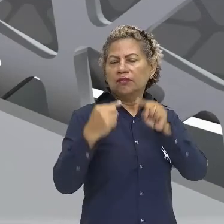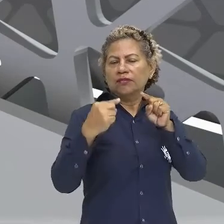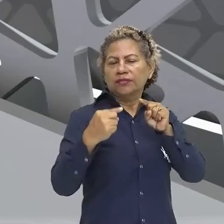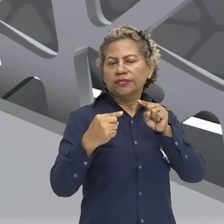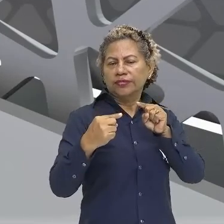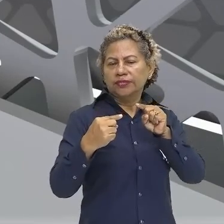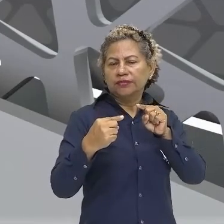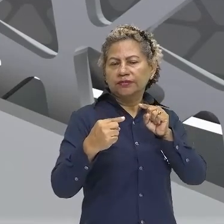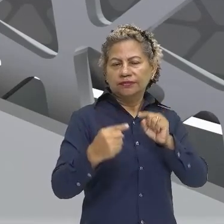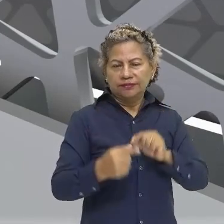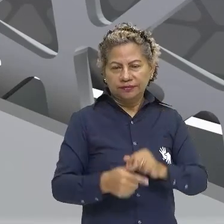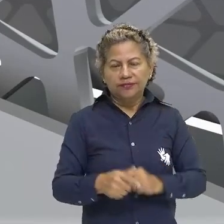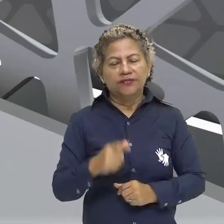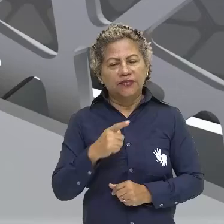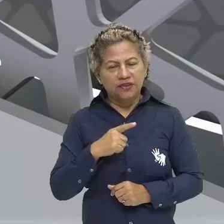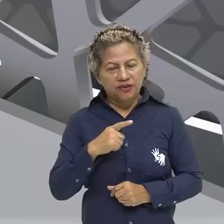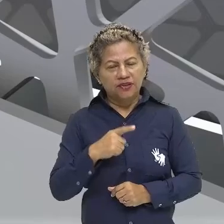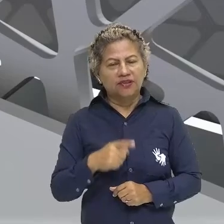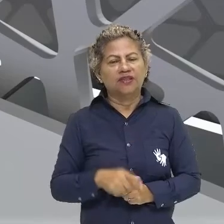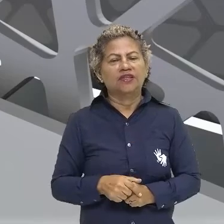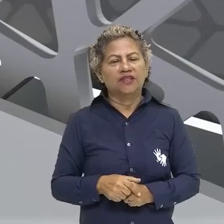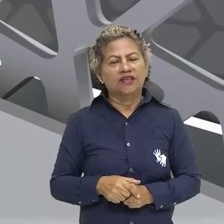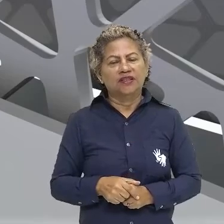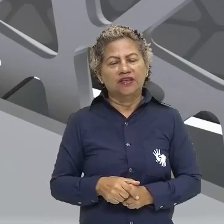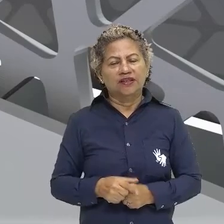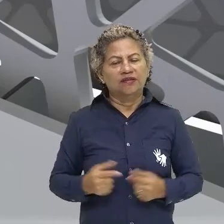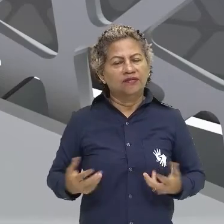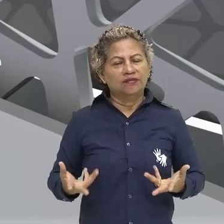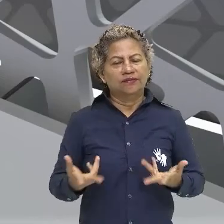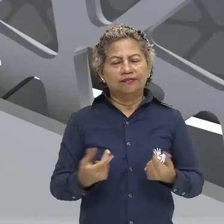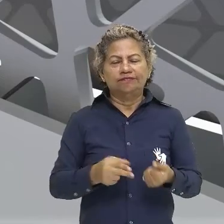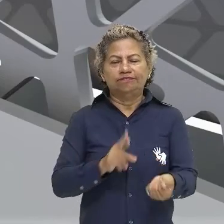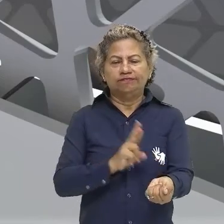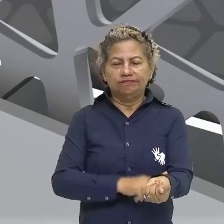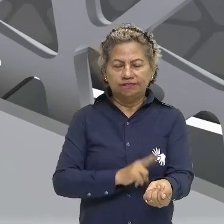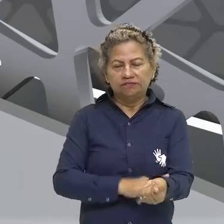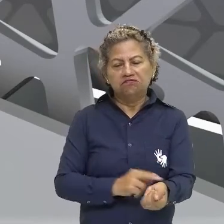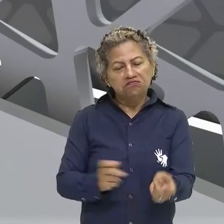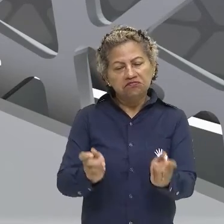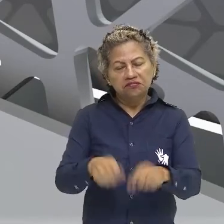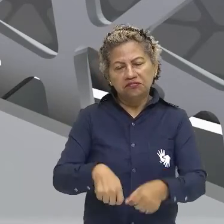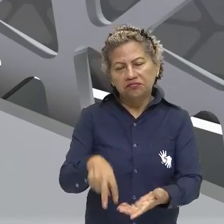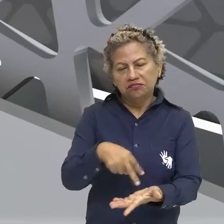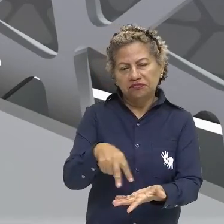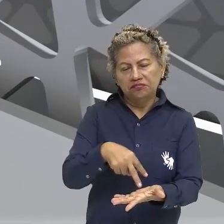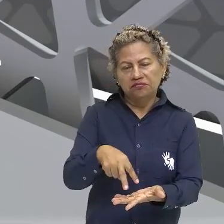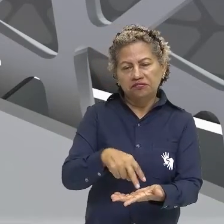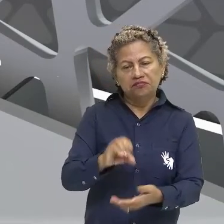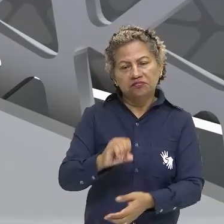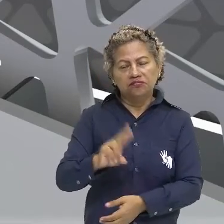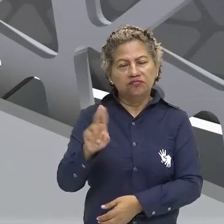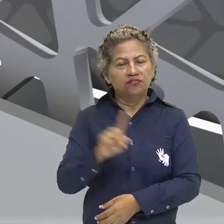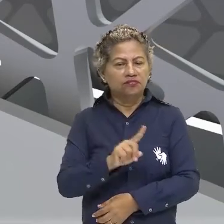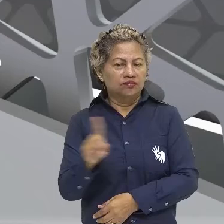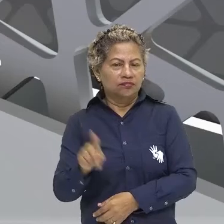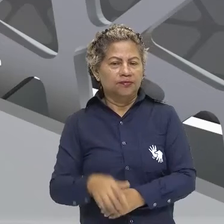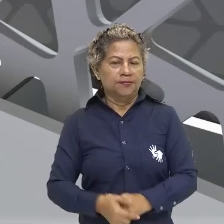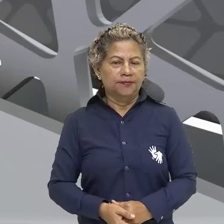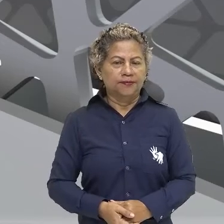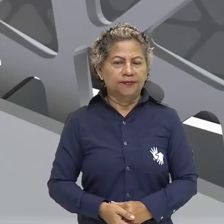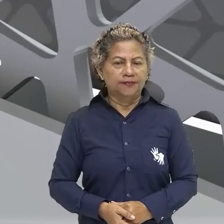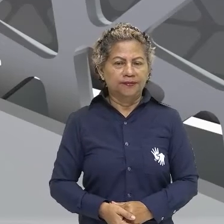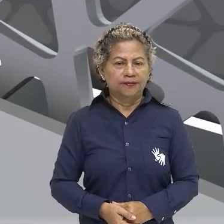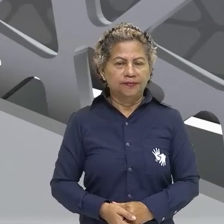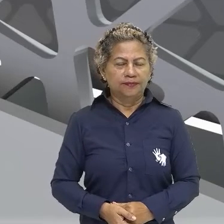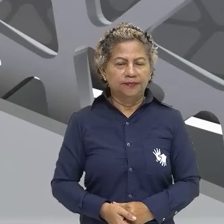elementos, a gente acaba gerando uma atividade rítmica, que pode ser uma dança ou não. Muito bem,